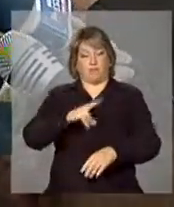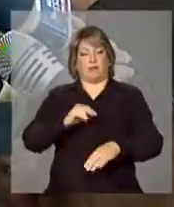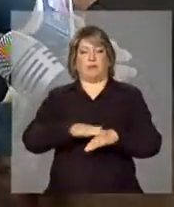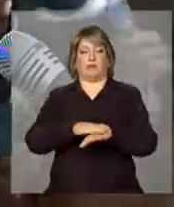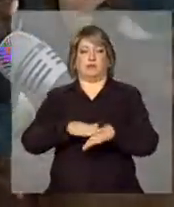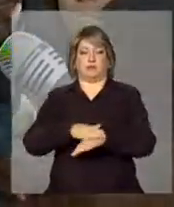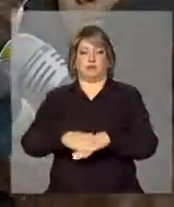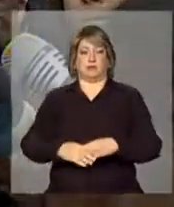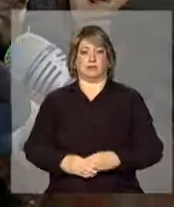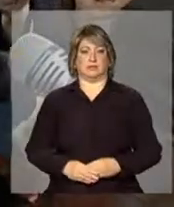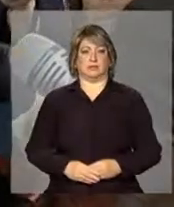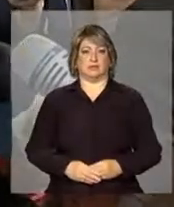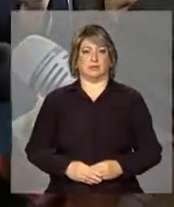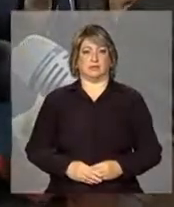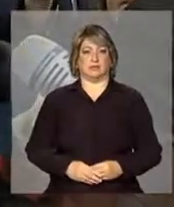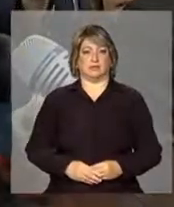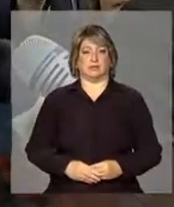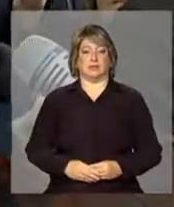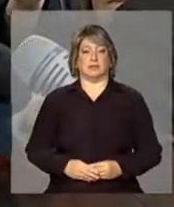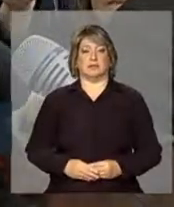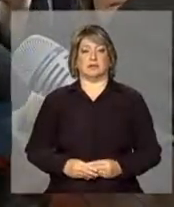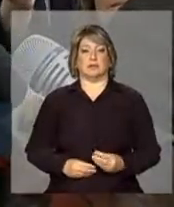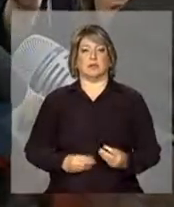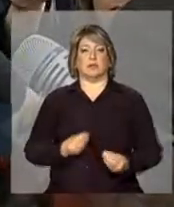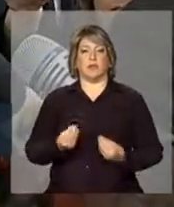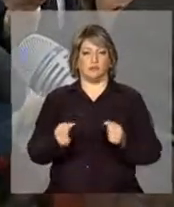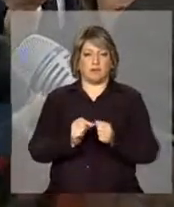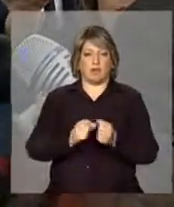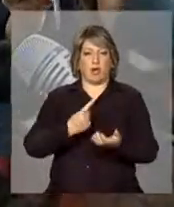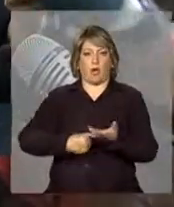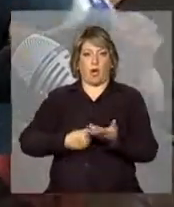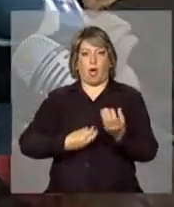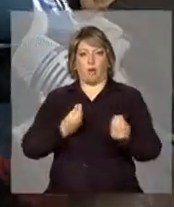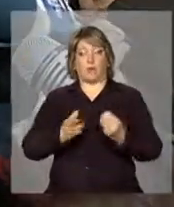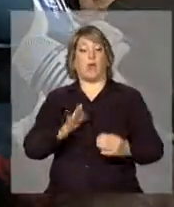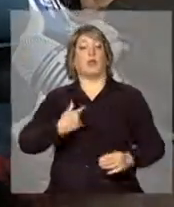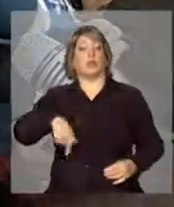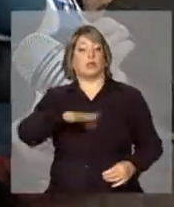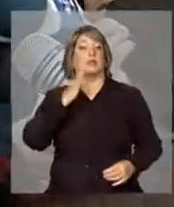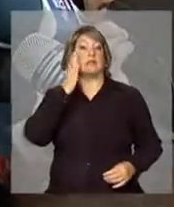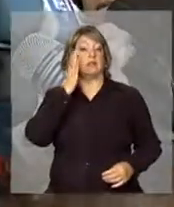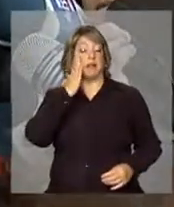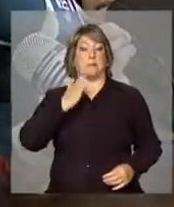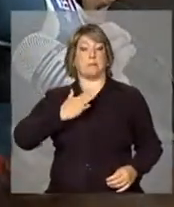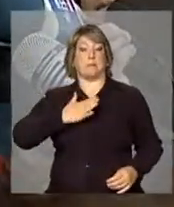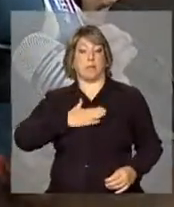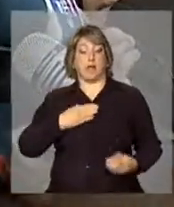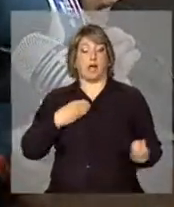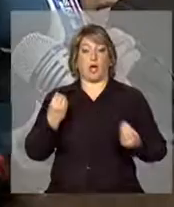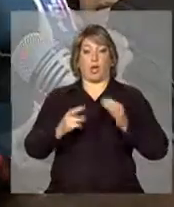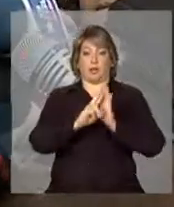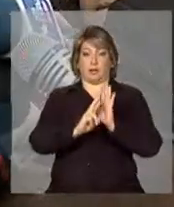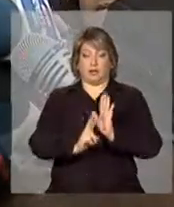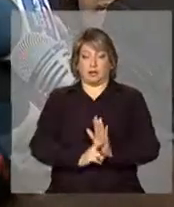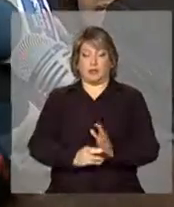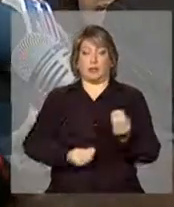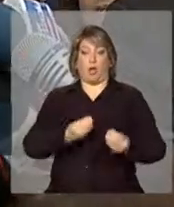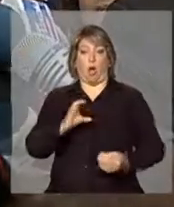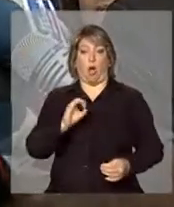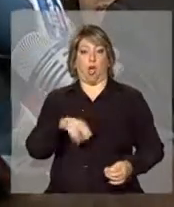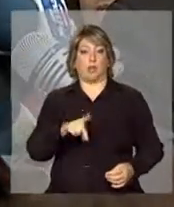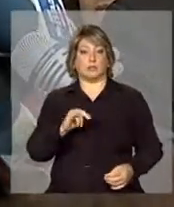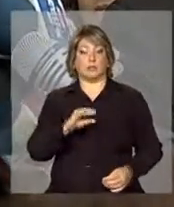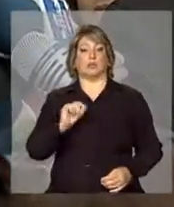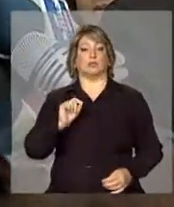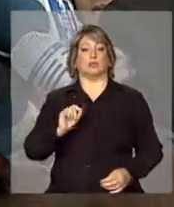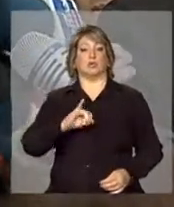O senhor não fez essa combinação? Como é que vai ser esse procedimento? Todo mundo sabe da minha condição e as condições